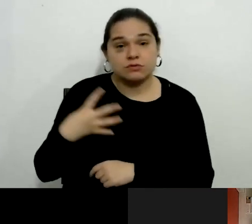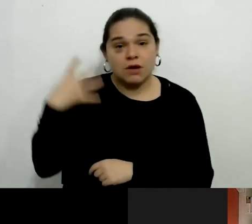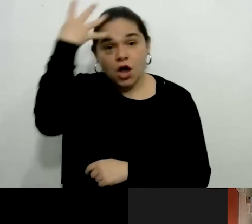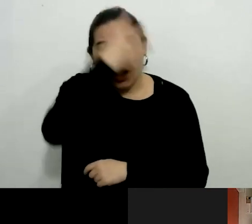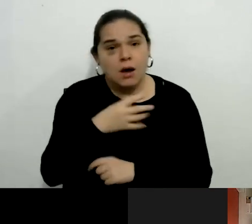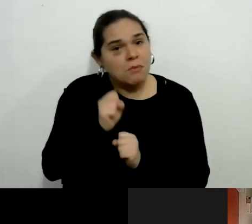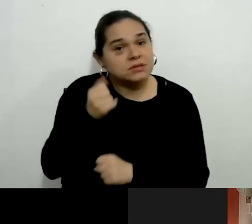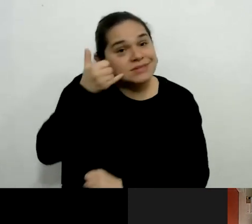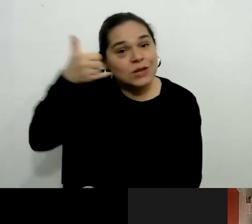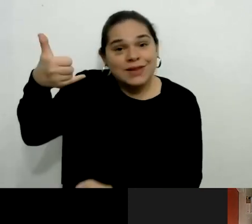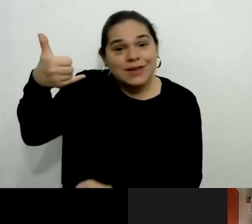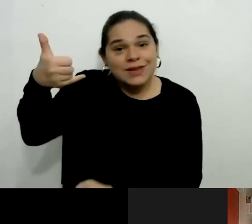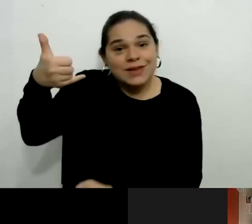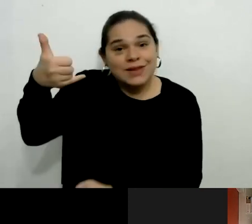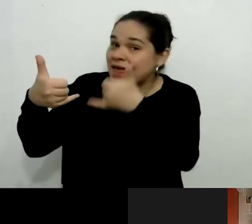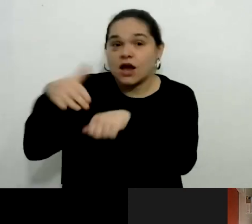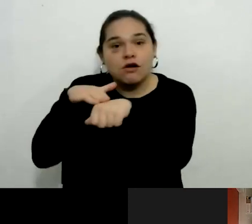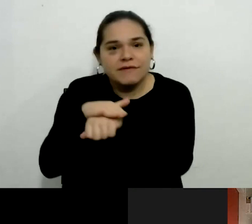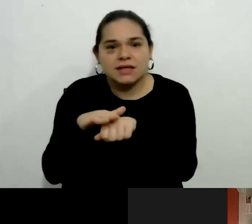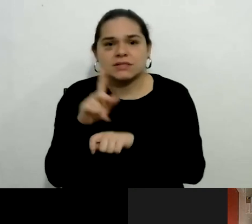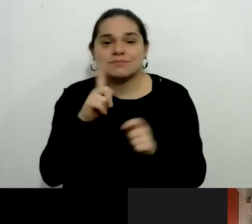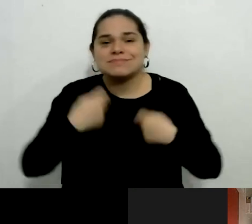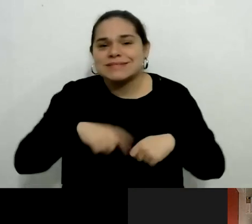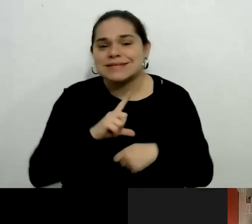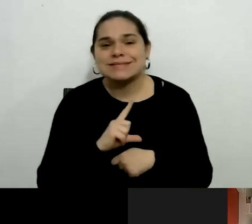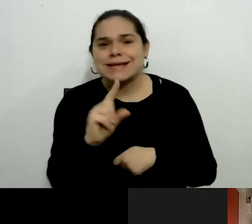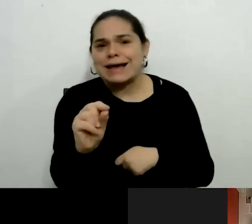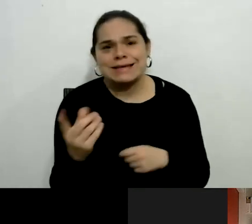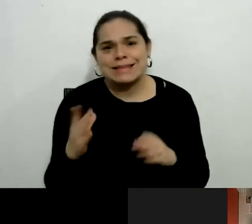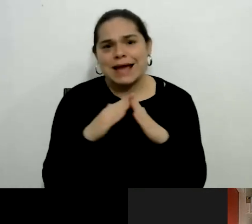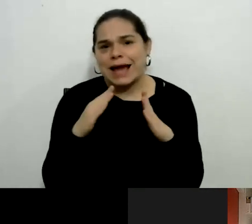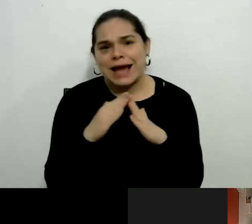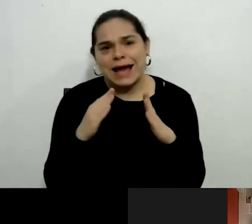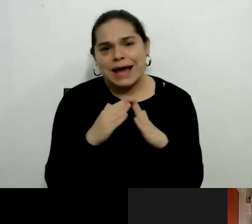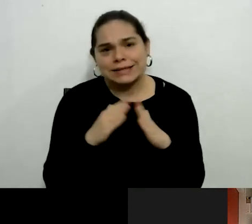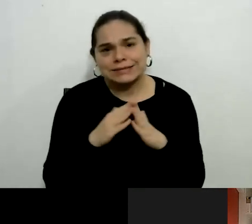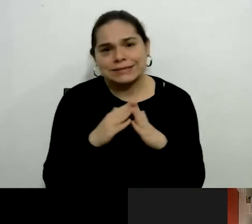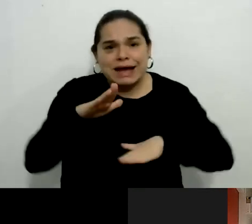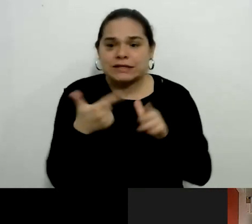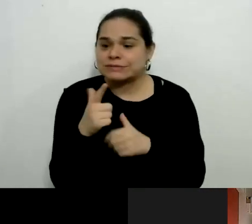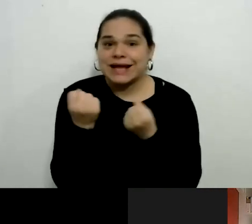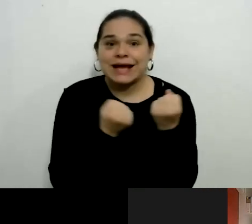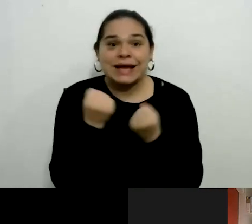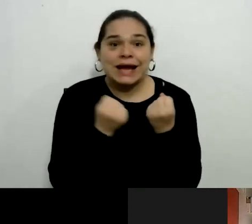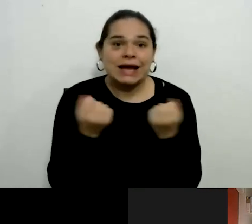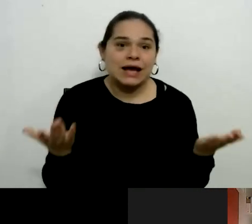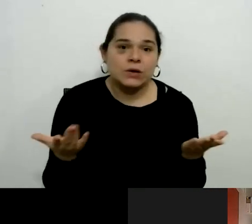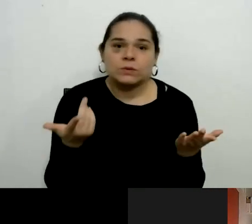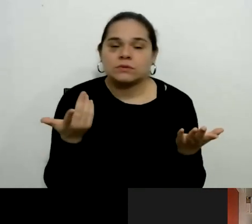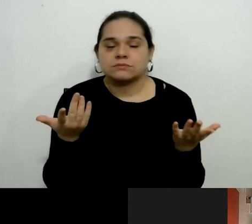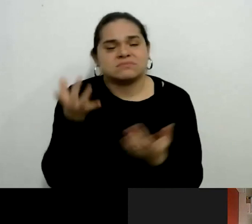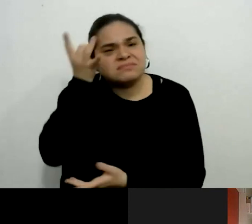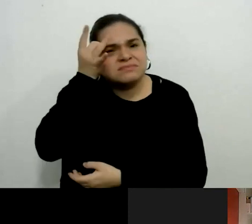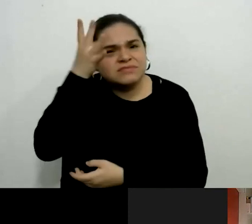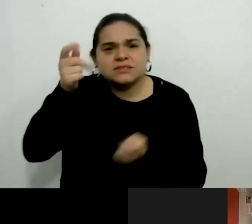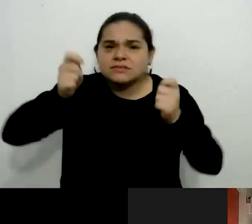celular, não vão ter que se locomover, muitos têm dificuldade de locomoção, não vai ter por que fazer essa locomoção, vai estar sendo feito tudo do